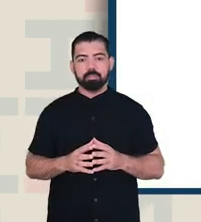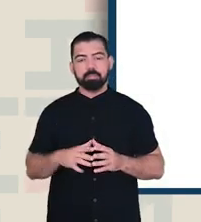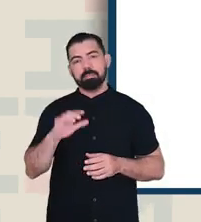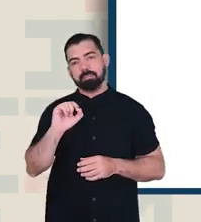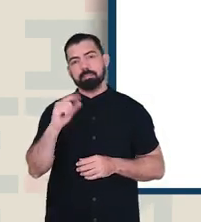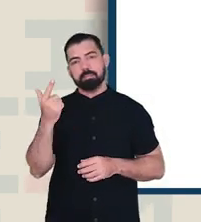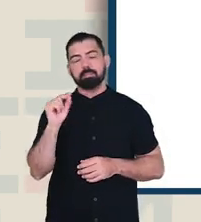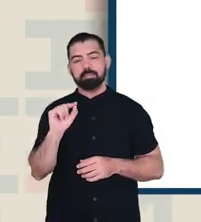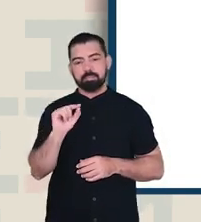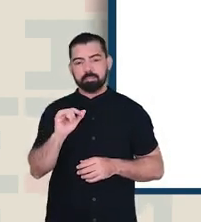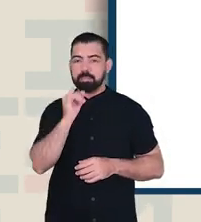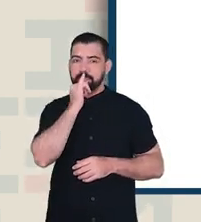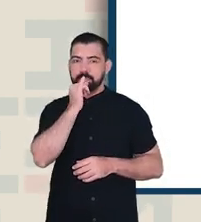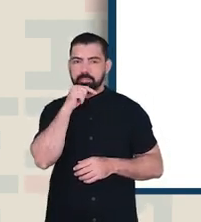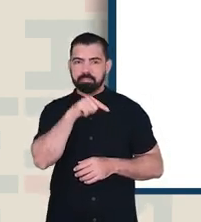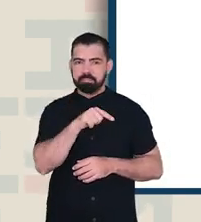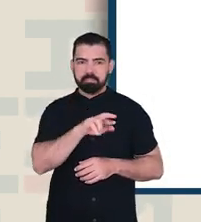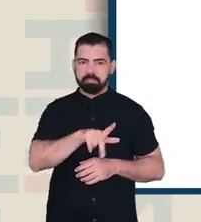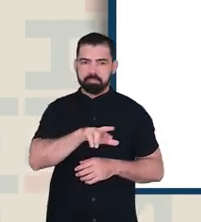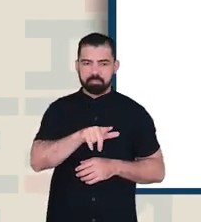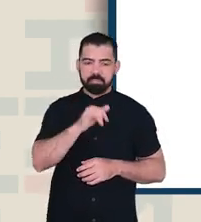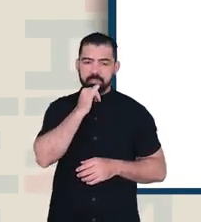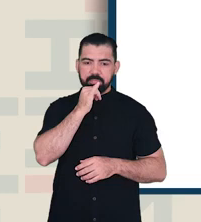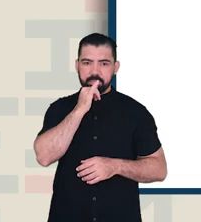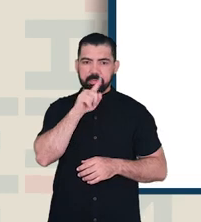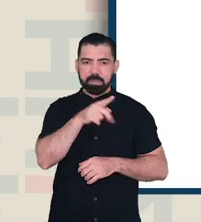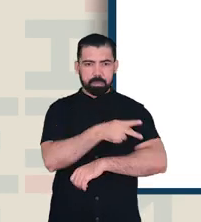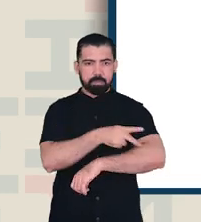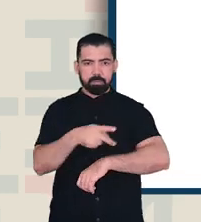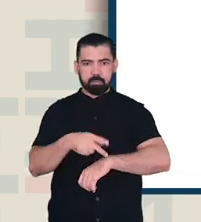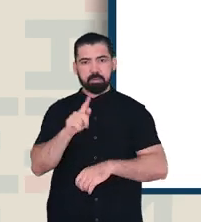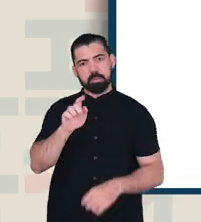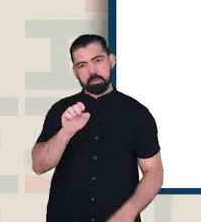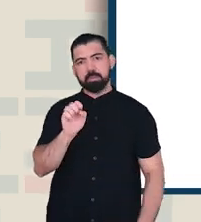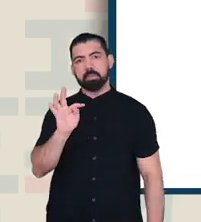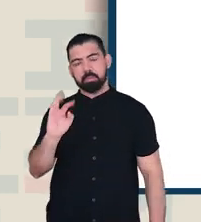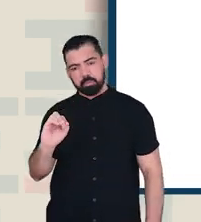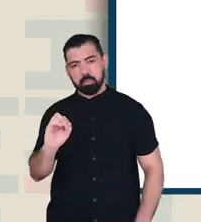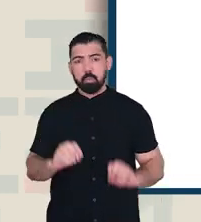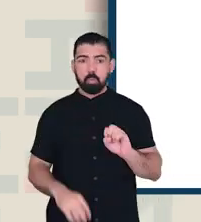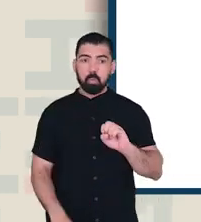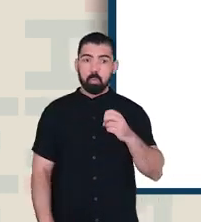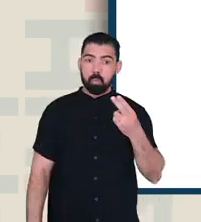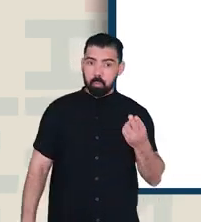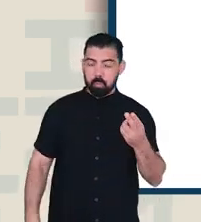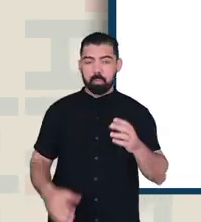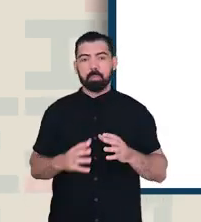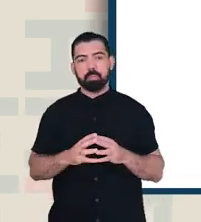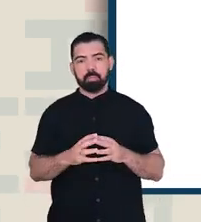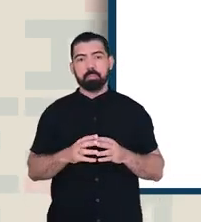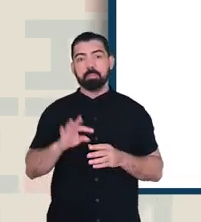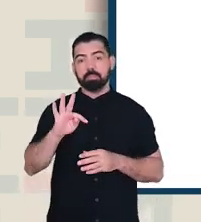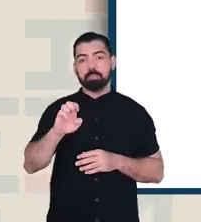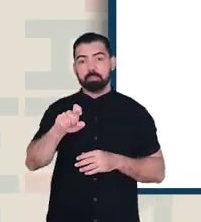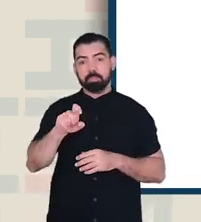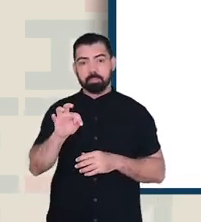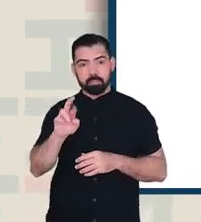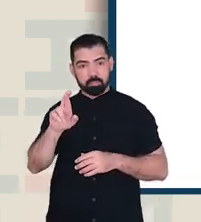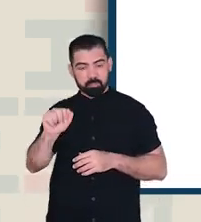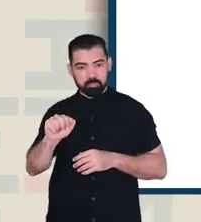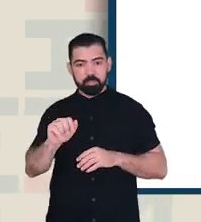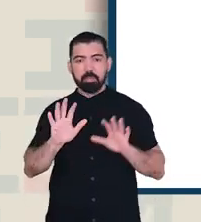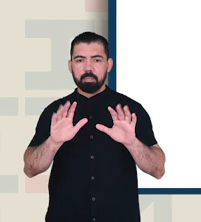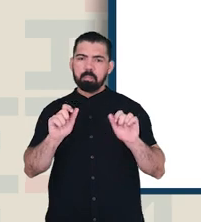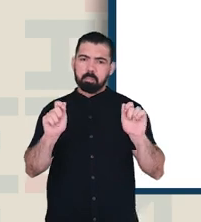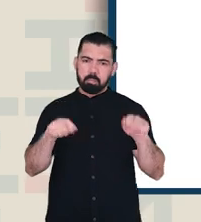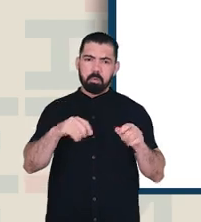Claro que não necessariamente vai ser puramente gestual ou puramente textural. Pode haver